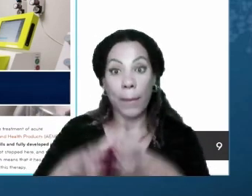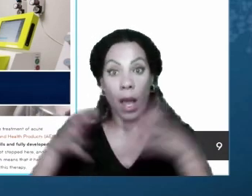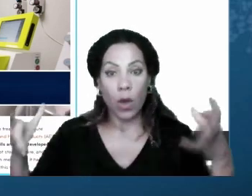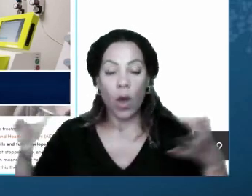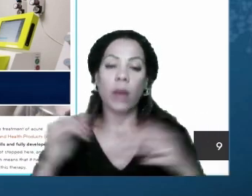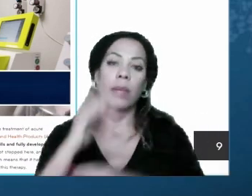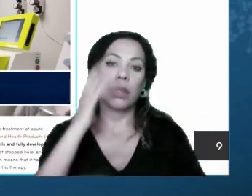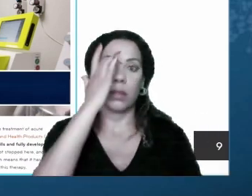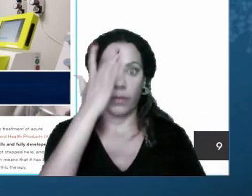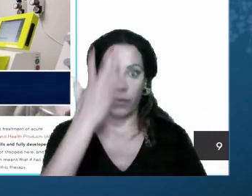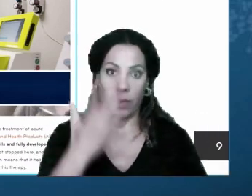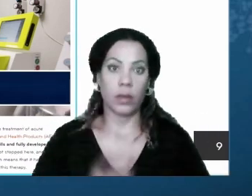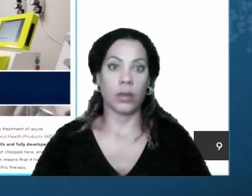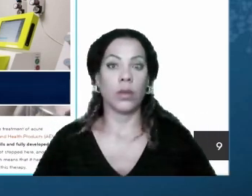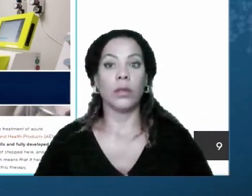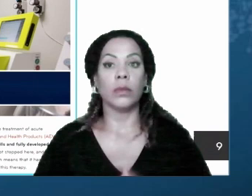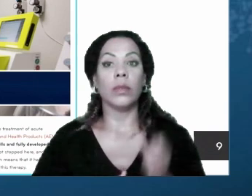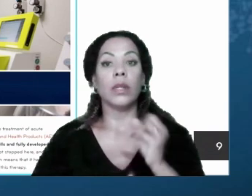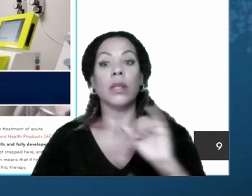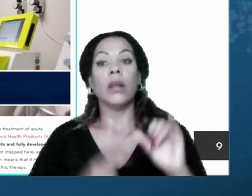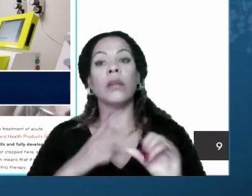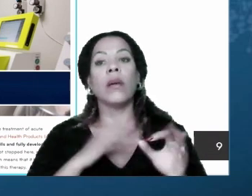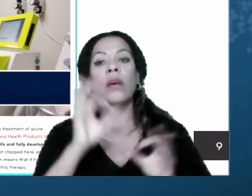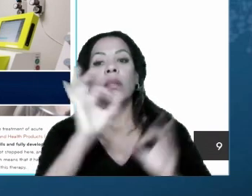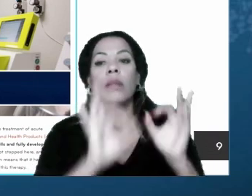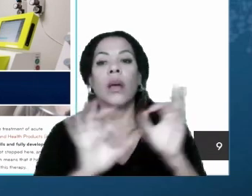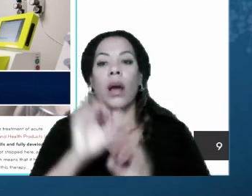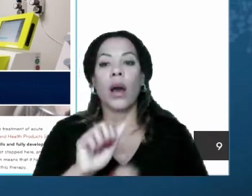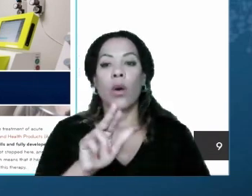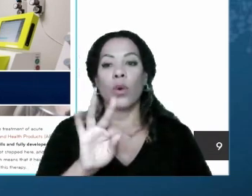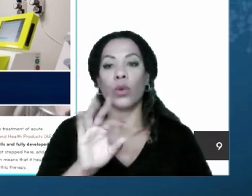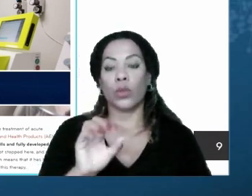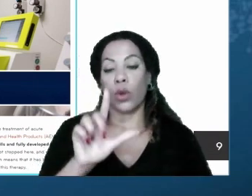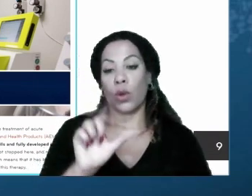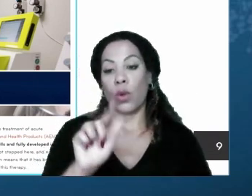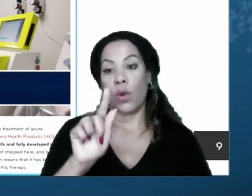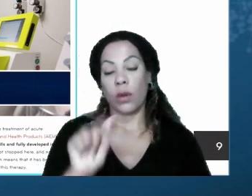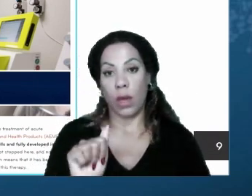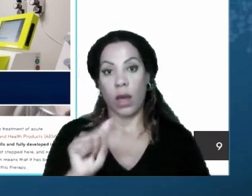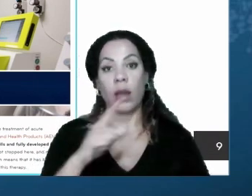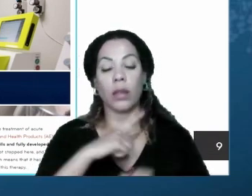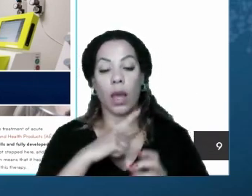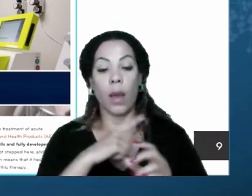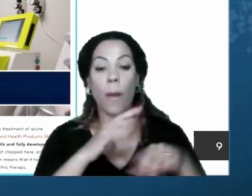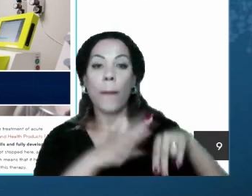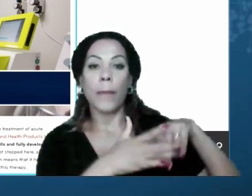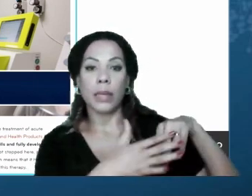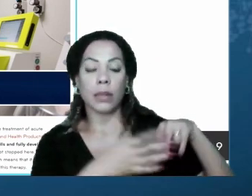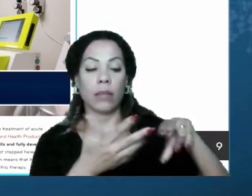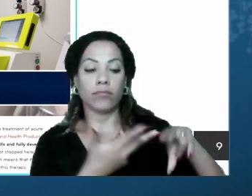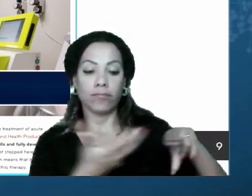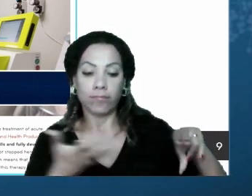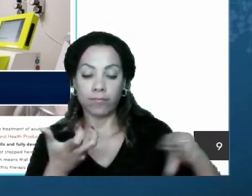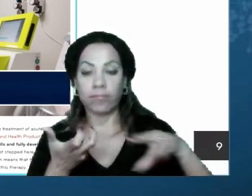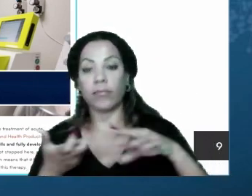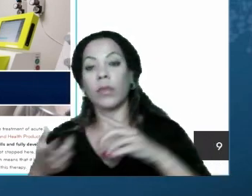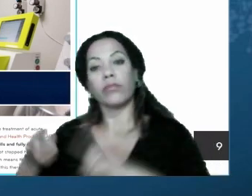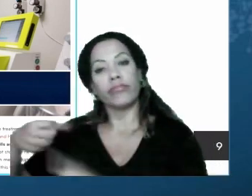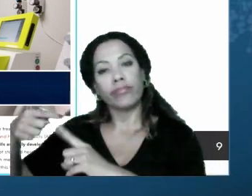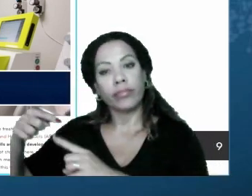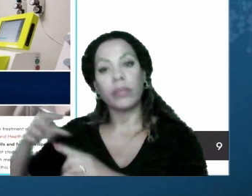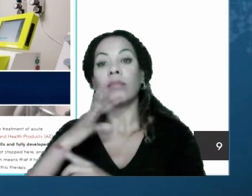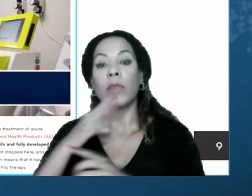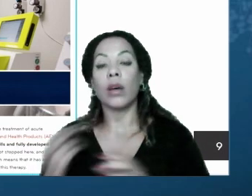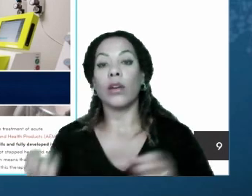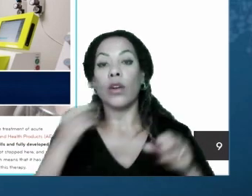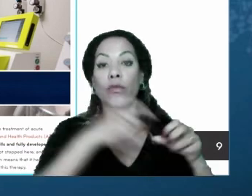tem células autólogas que são extraídas do paciente e reinstituídas. É um ponto